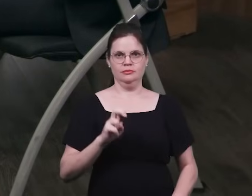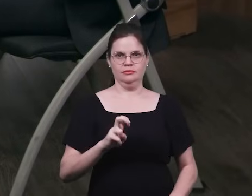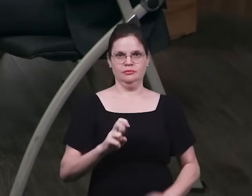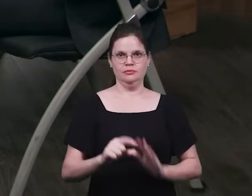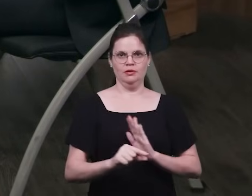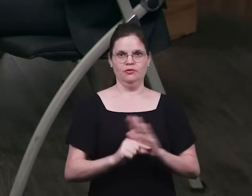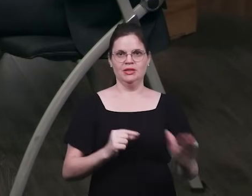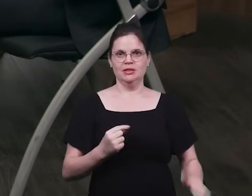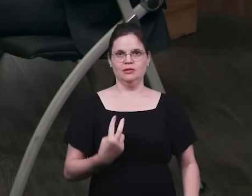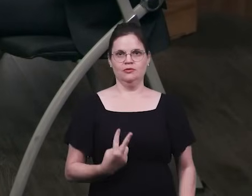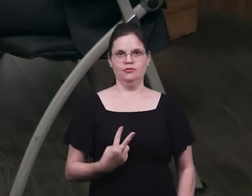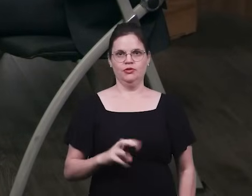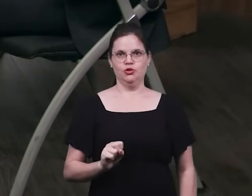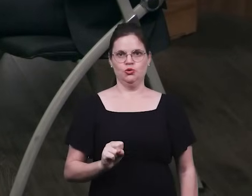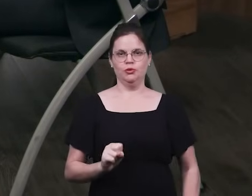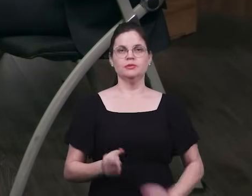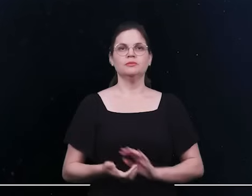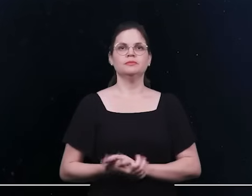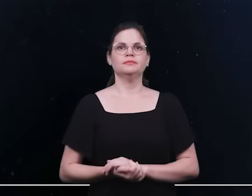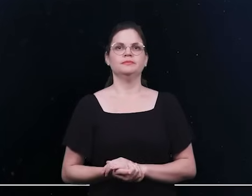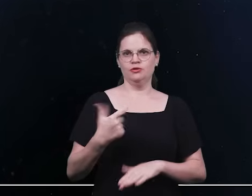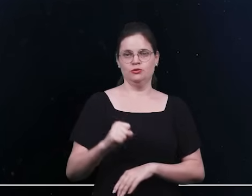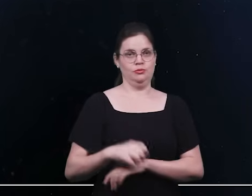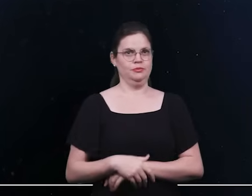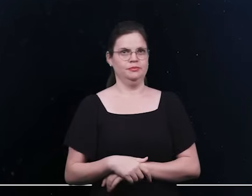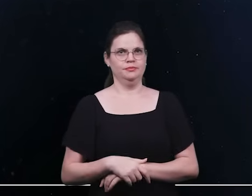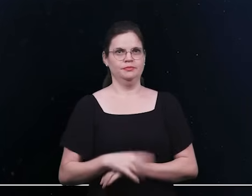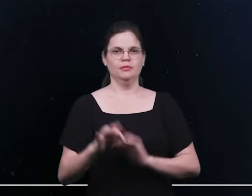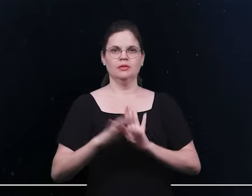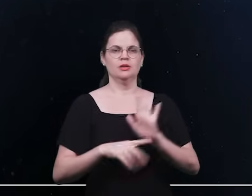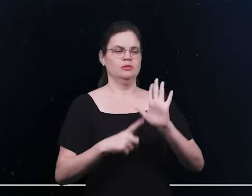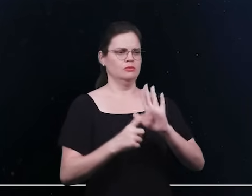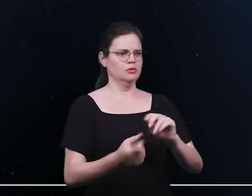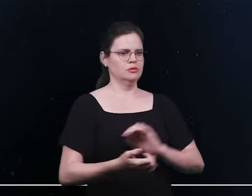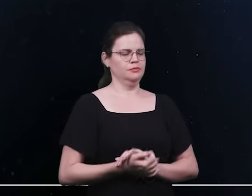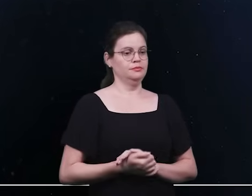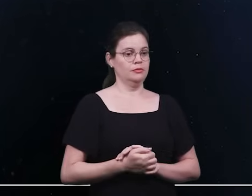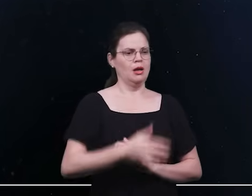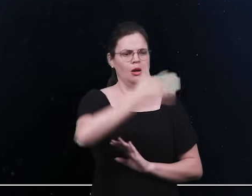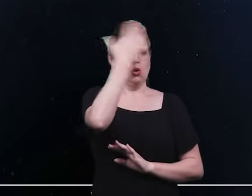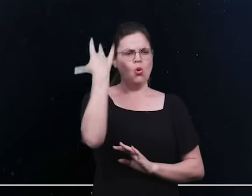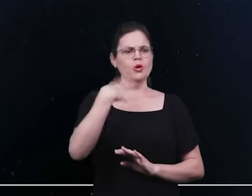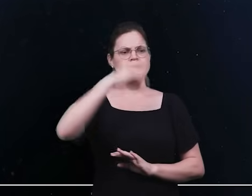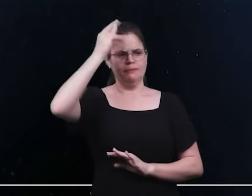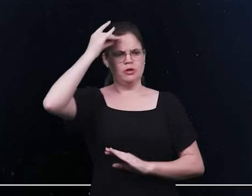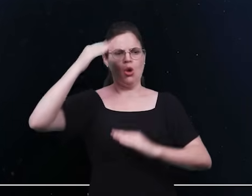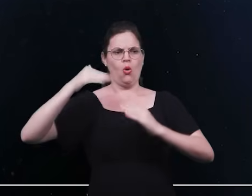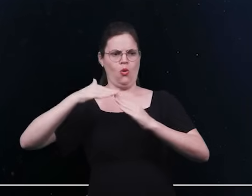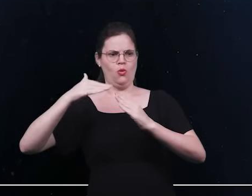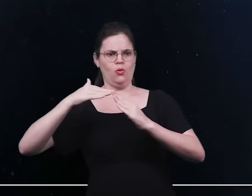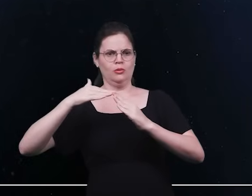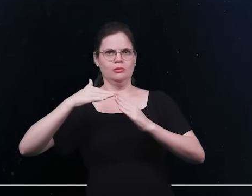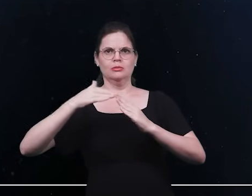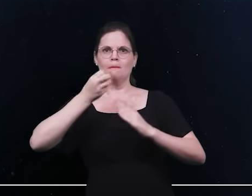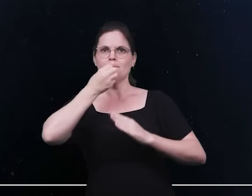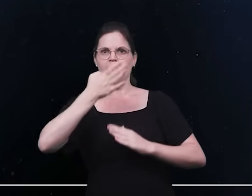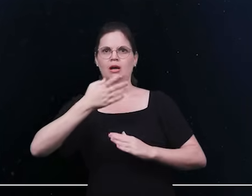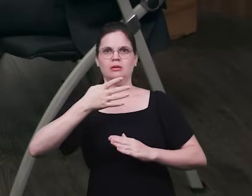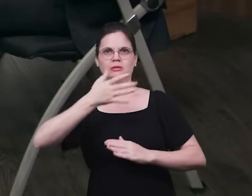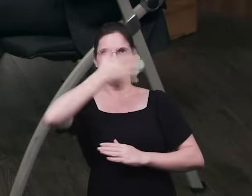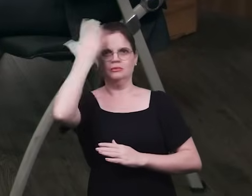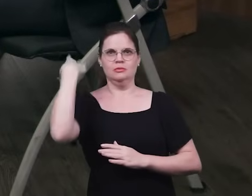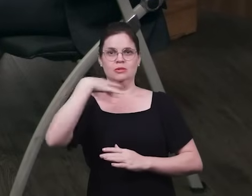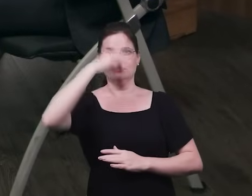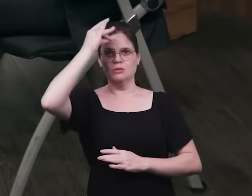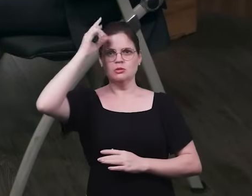15:28 atos 15:28 pareceu bem ao Espírito Santo pronto Júlio